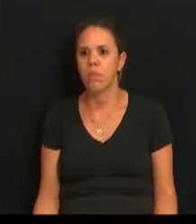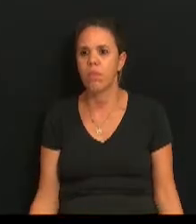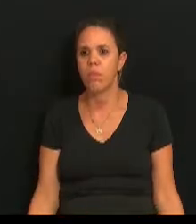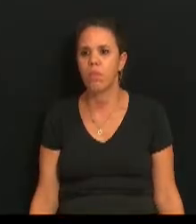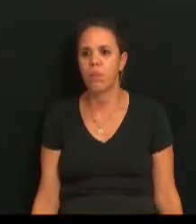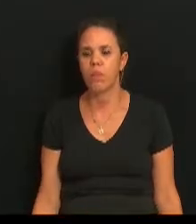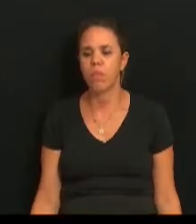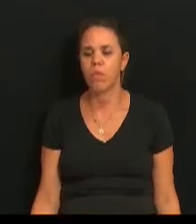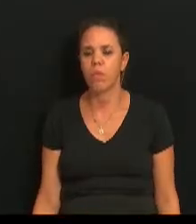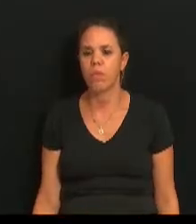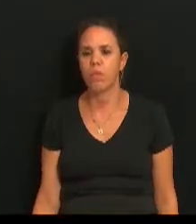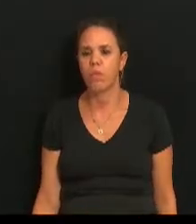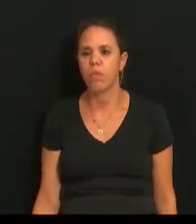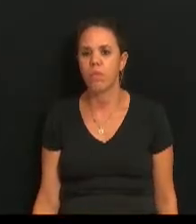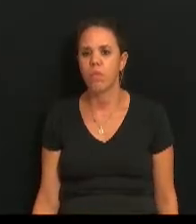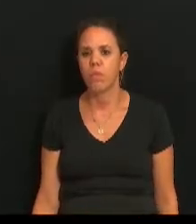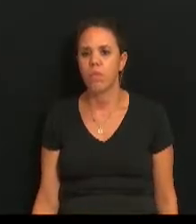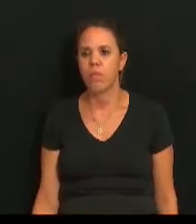Assistir, na verdade.